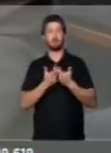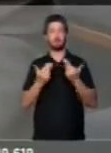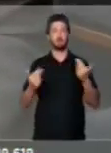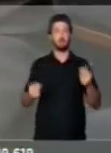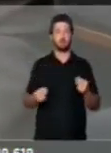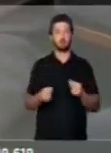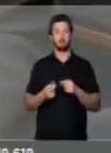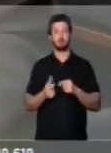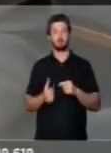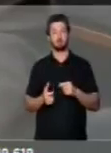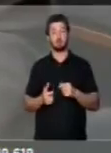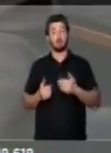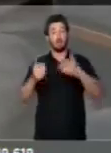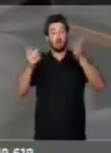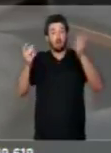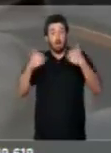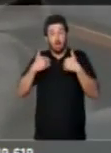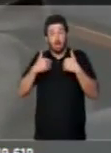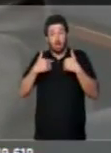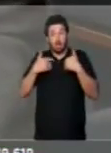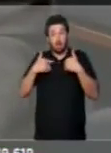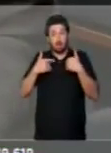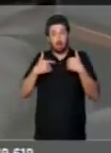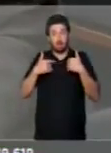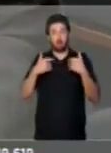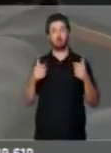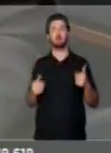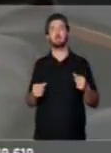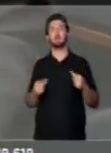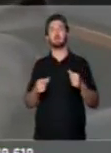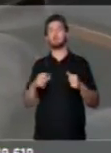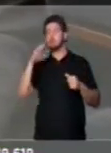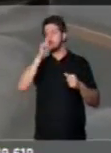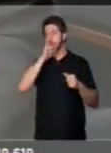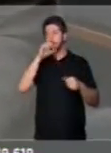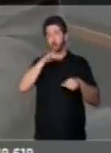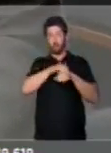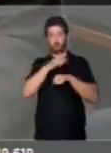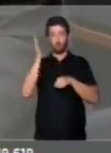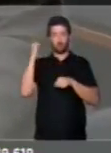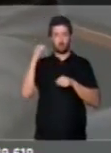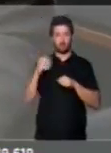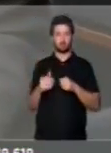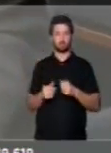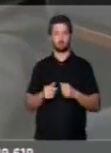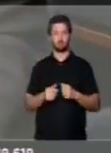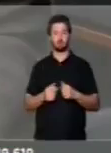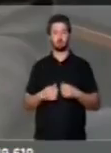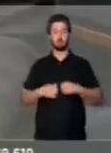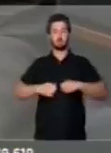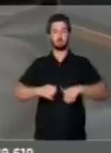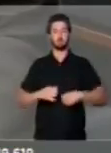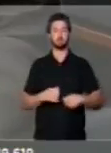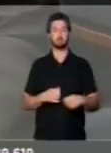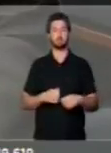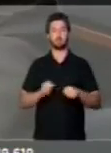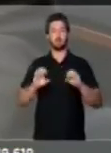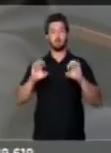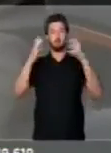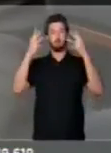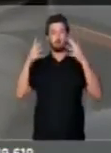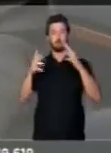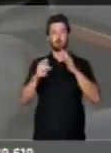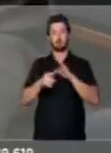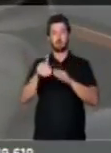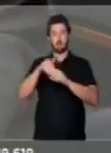coisas... Eu estava, senhor relator, sábado à noite, num evento